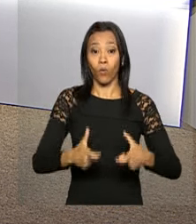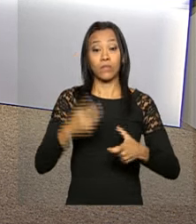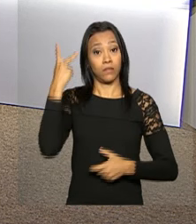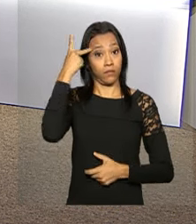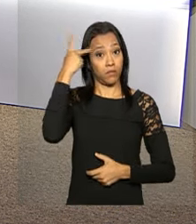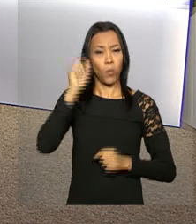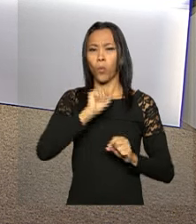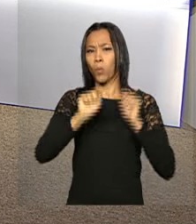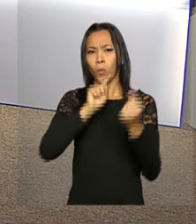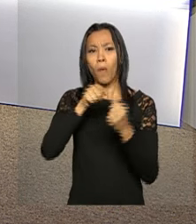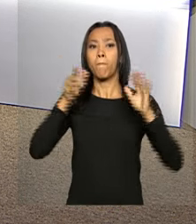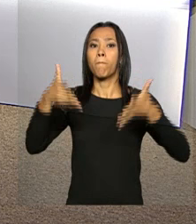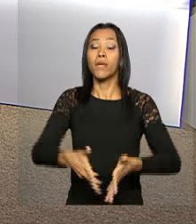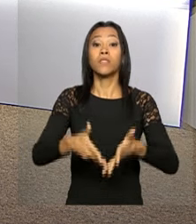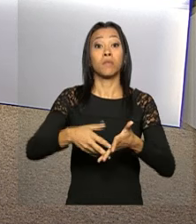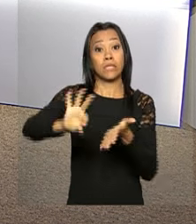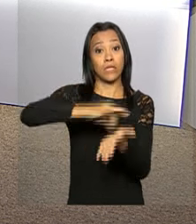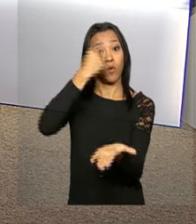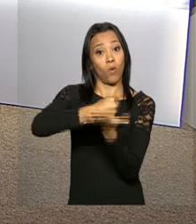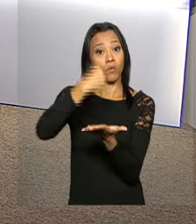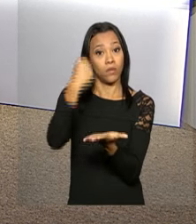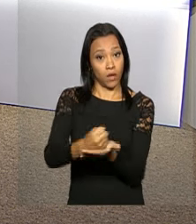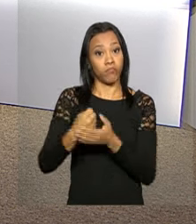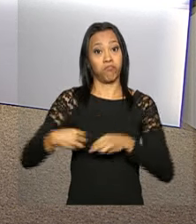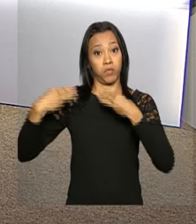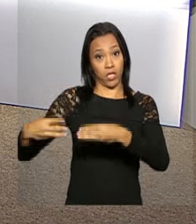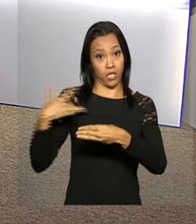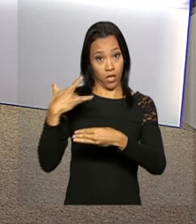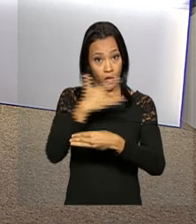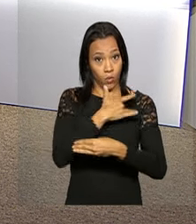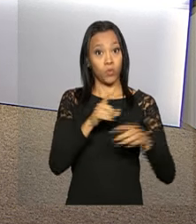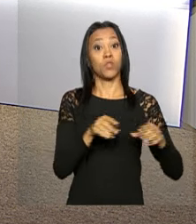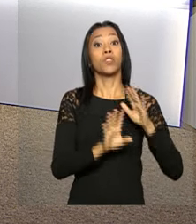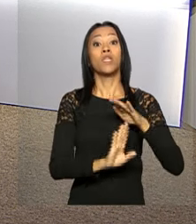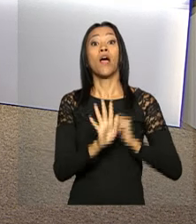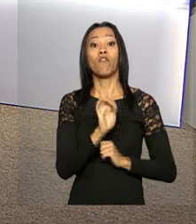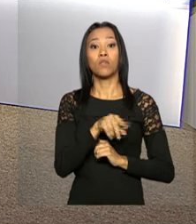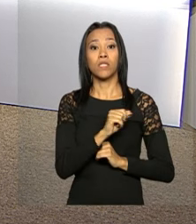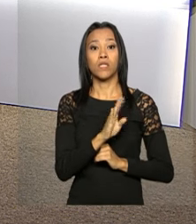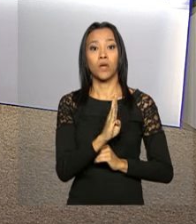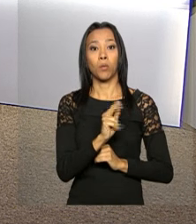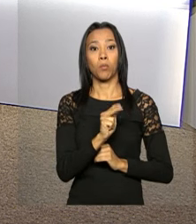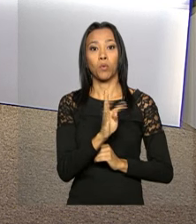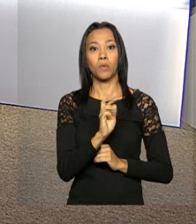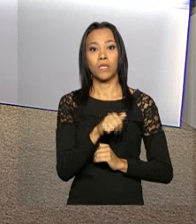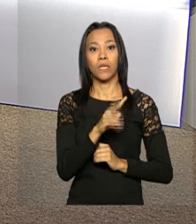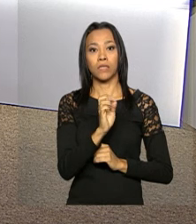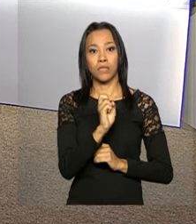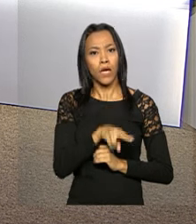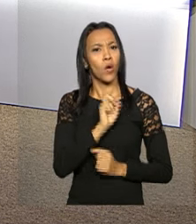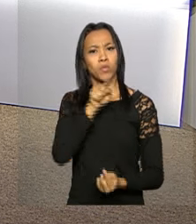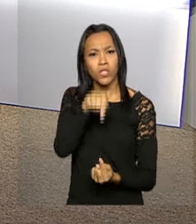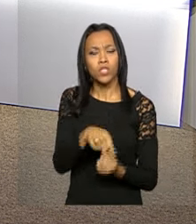Ela participa da cerimônia de assinatura de um contrato entre o Ministério da Saúde e a Fundação Butantã para o desenvolvimento de